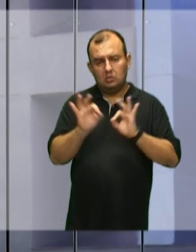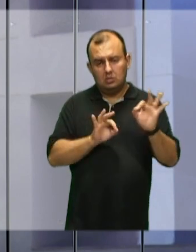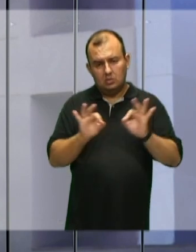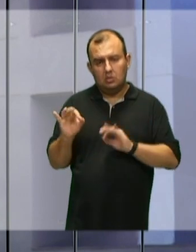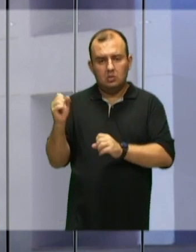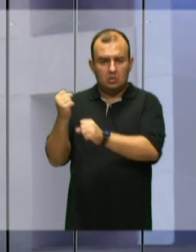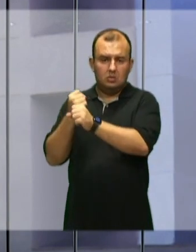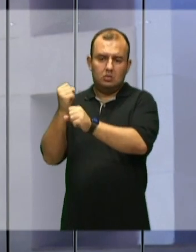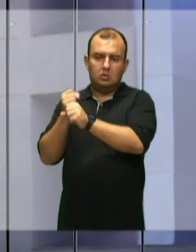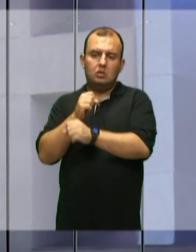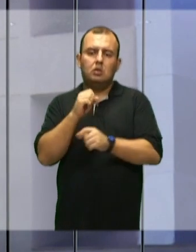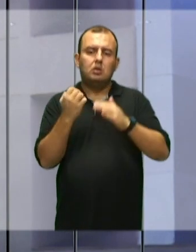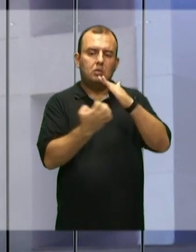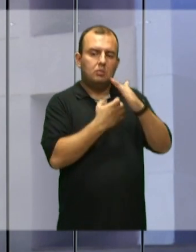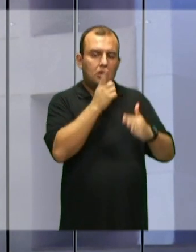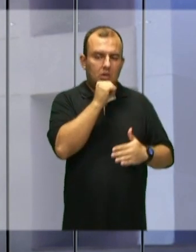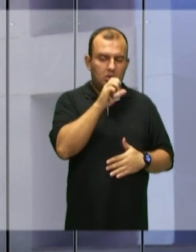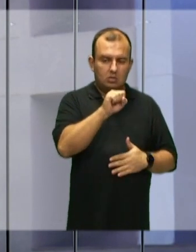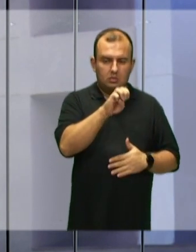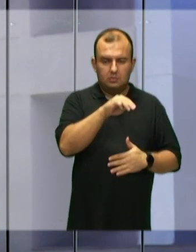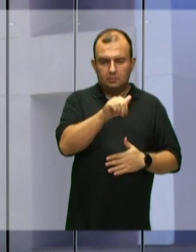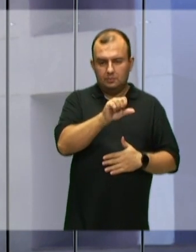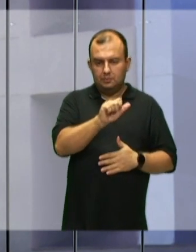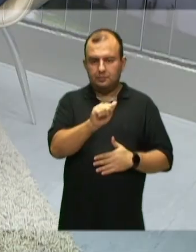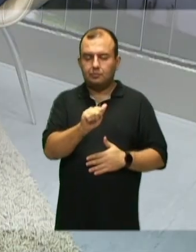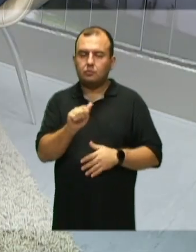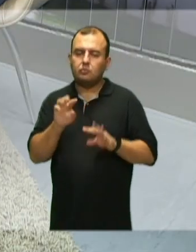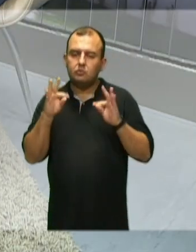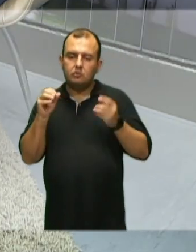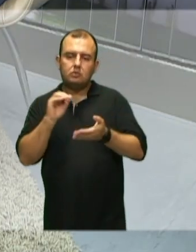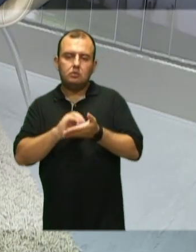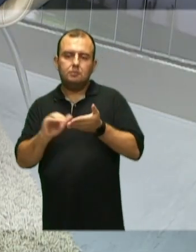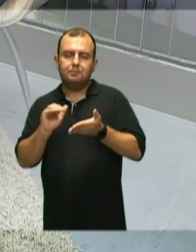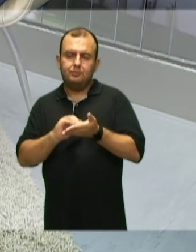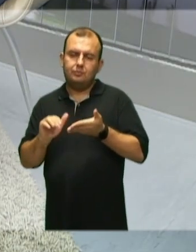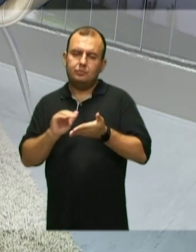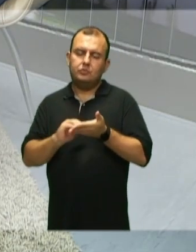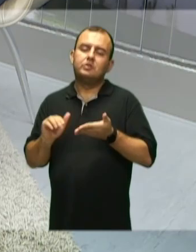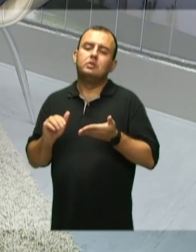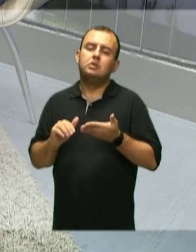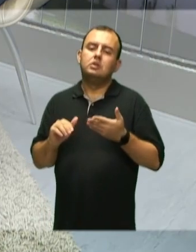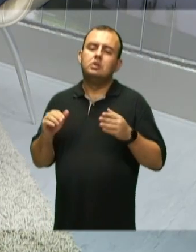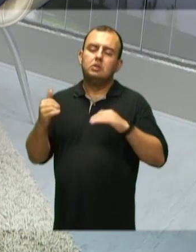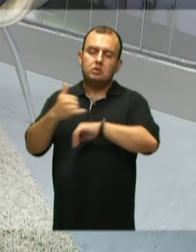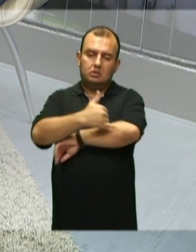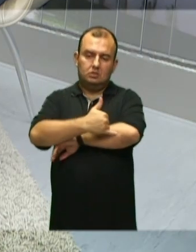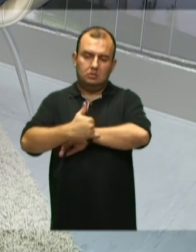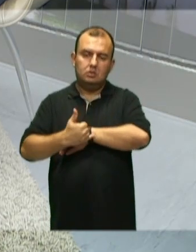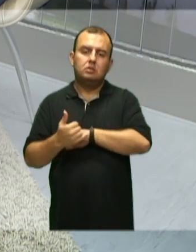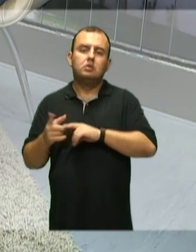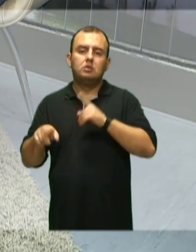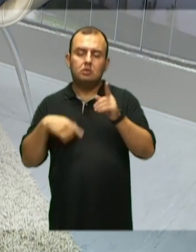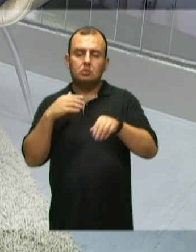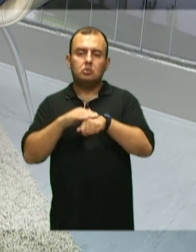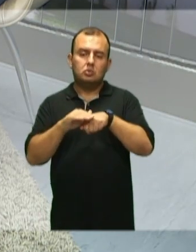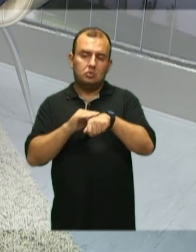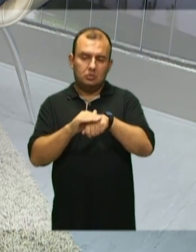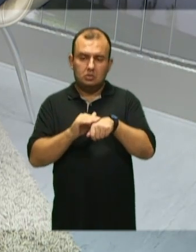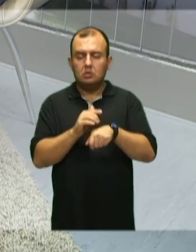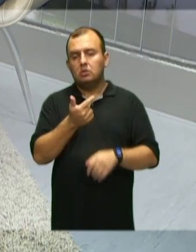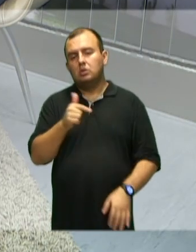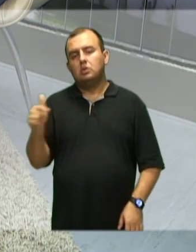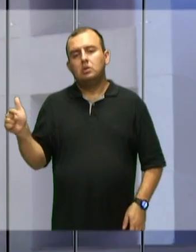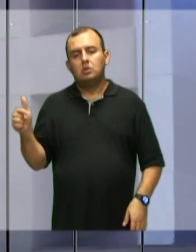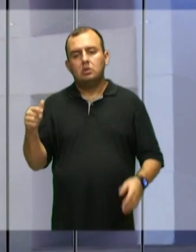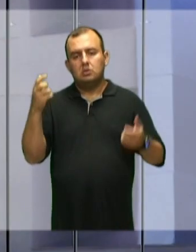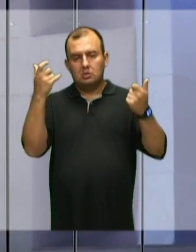obras Semasa enfim todas as secretarias que cuidam dessa parte de infraestrutura que acabam não se conversando tanto que algumas a gente